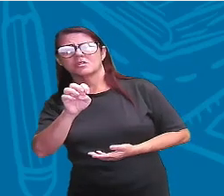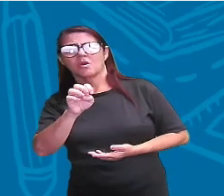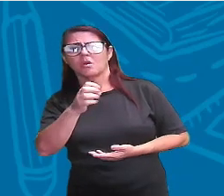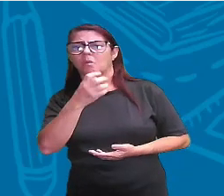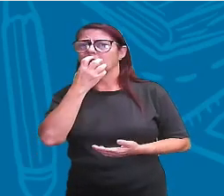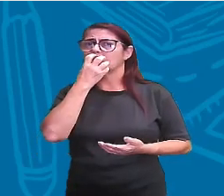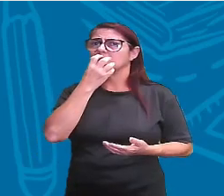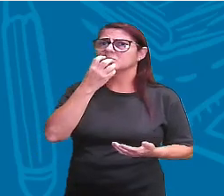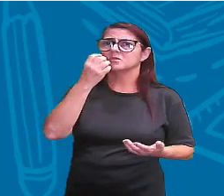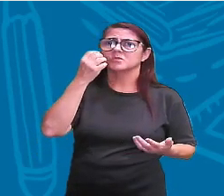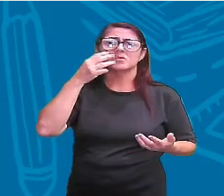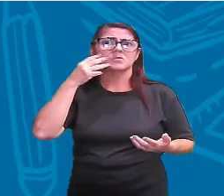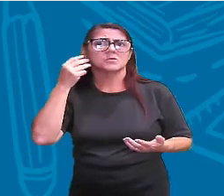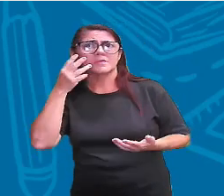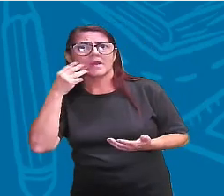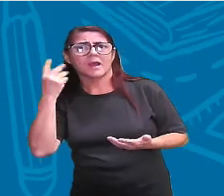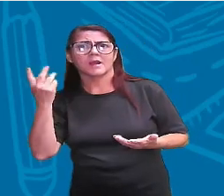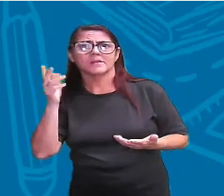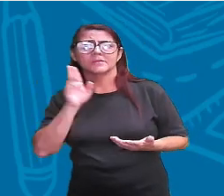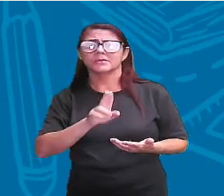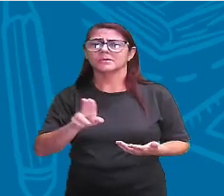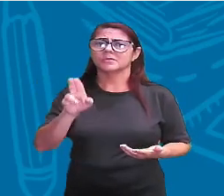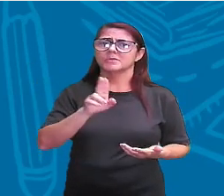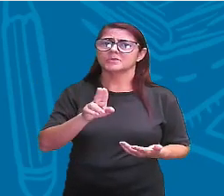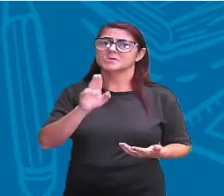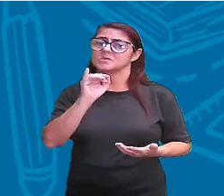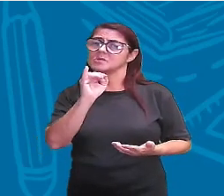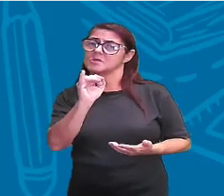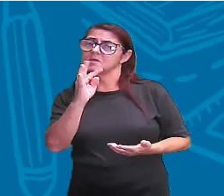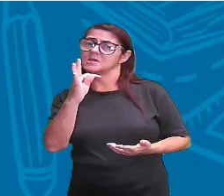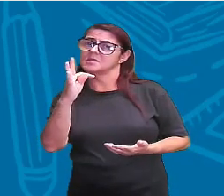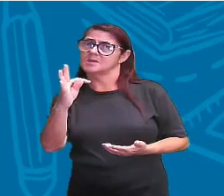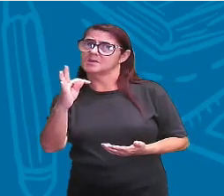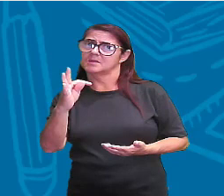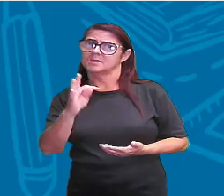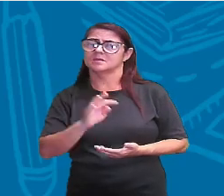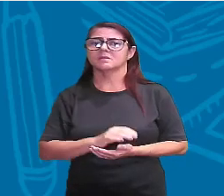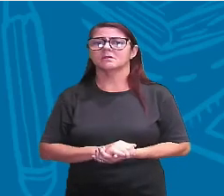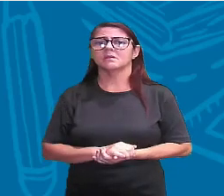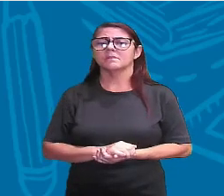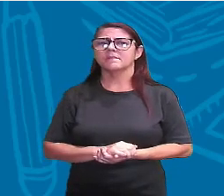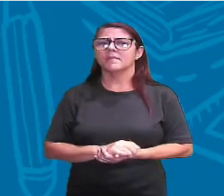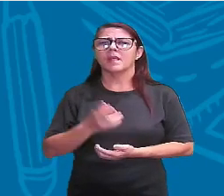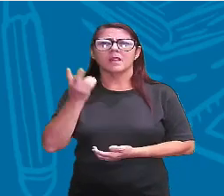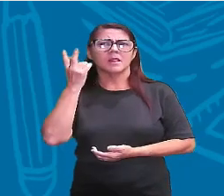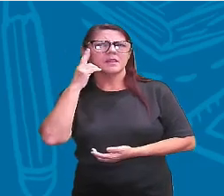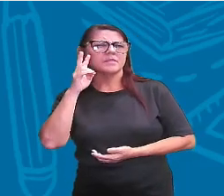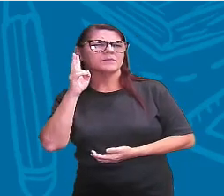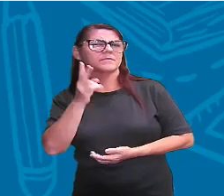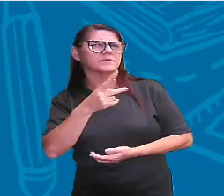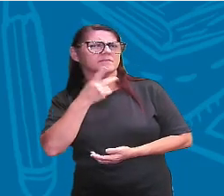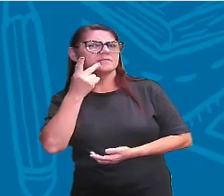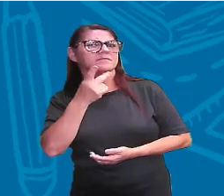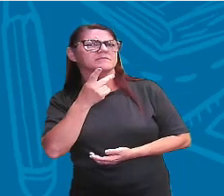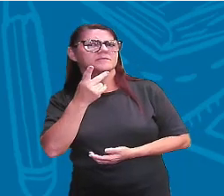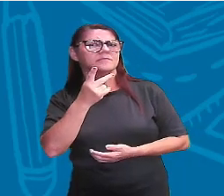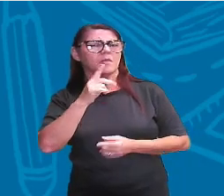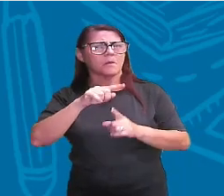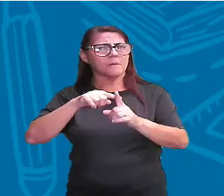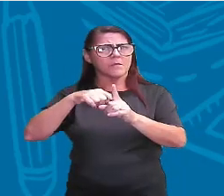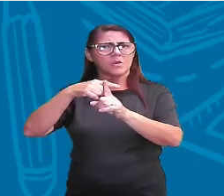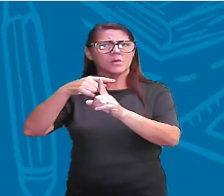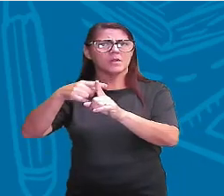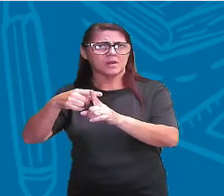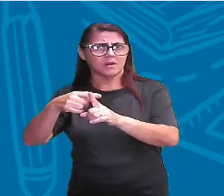cachorro ou um gato no geral, eu utilizo o pronome it. E lembrando que quando eu estiver falando no plural,